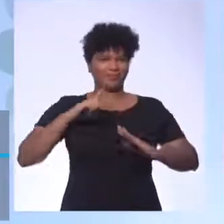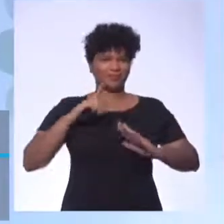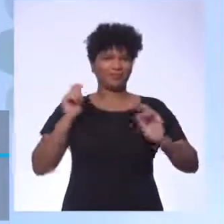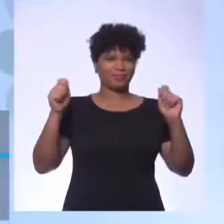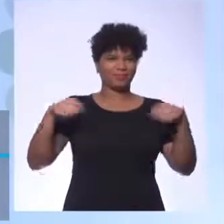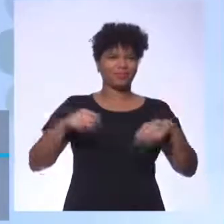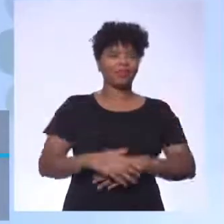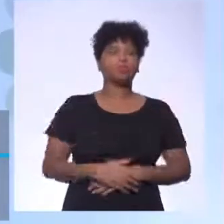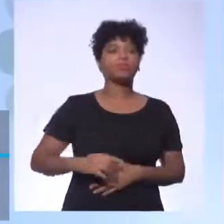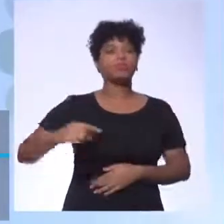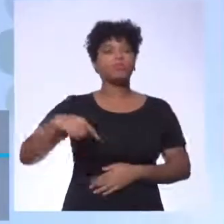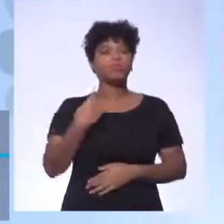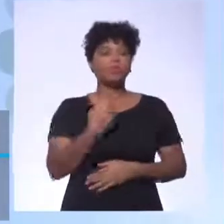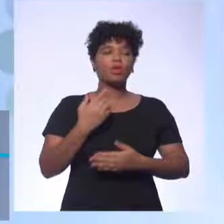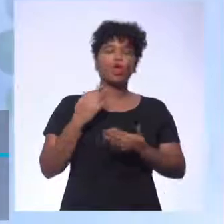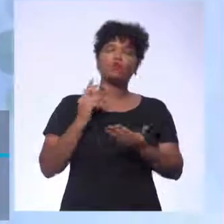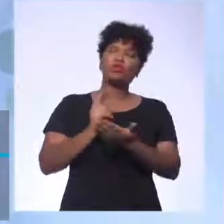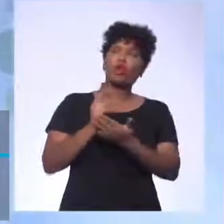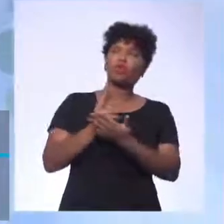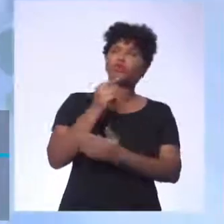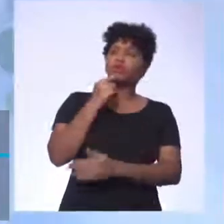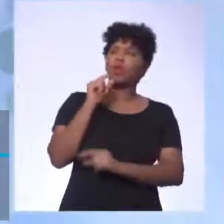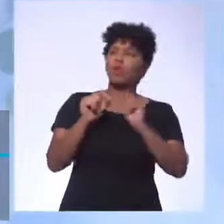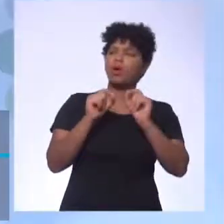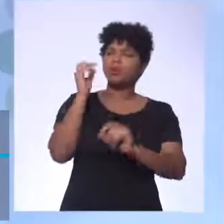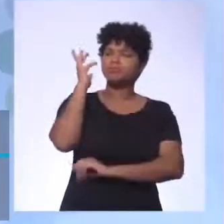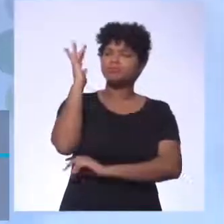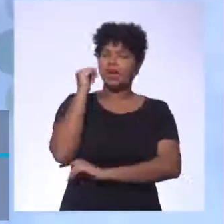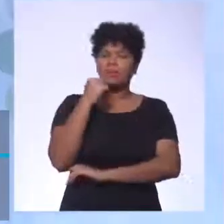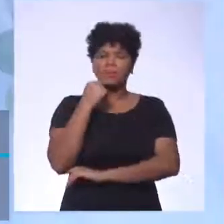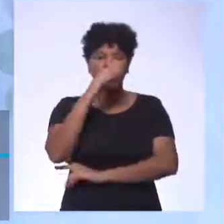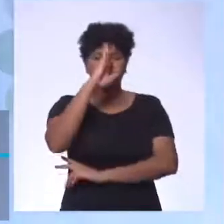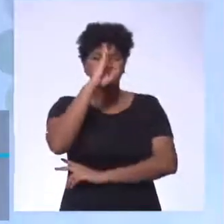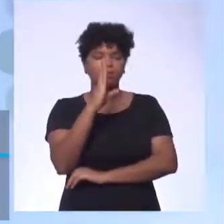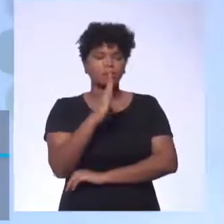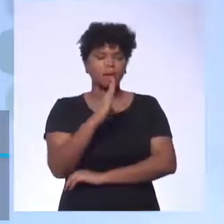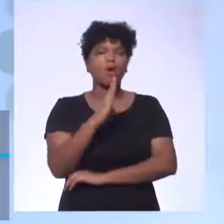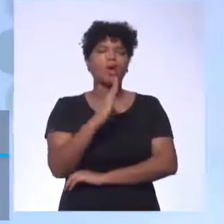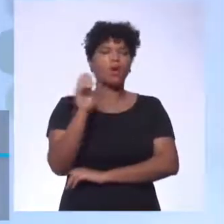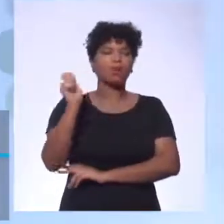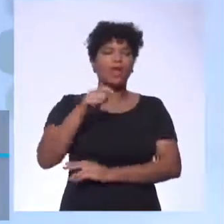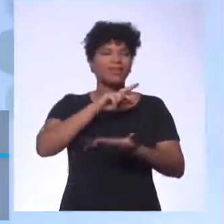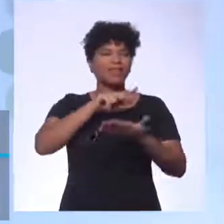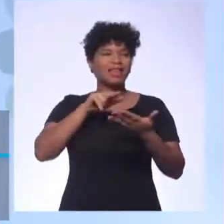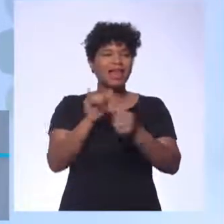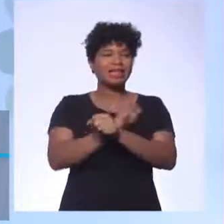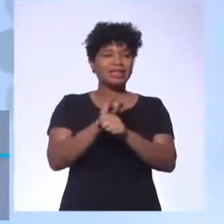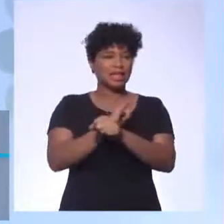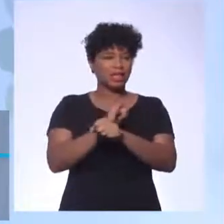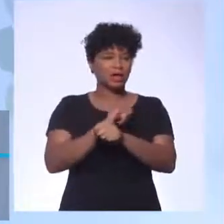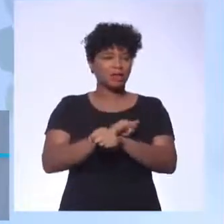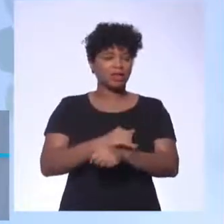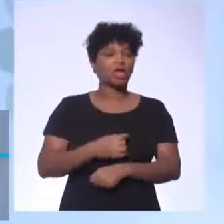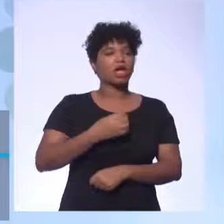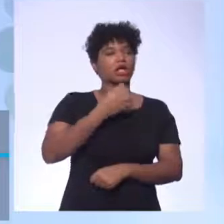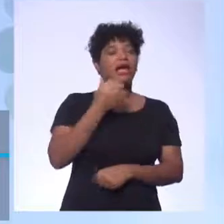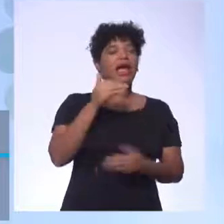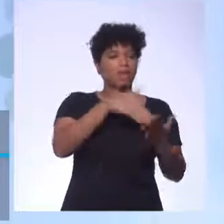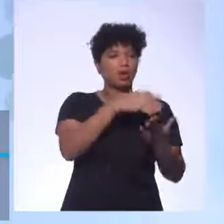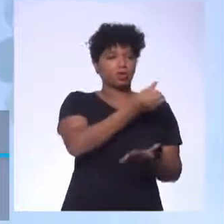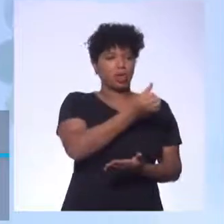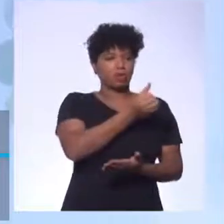dando continuidade, então a gente foi até o sexto objetivo, Olha só que interessante, o sétimo